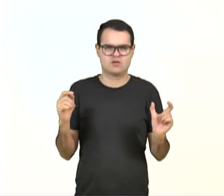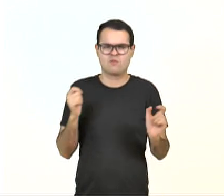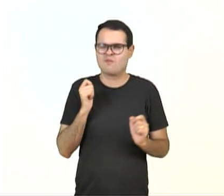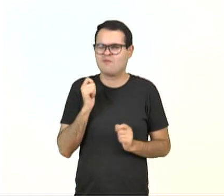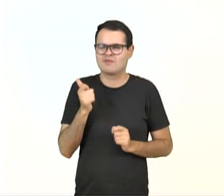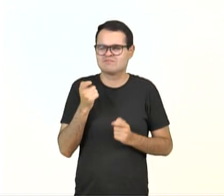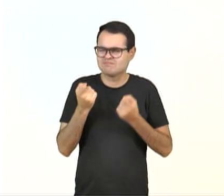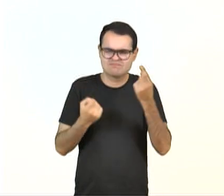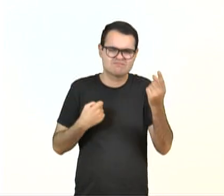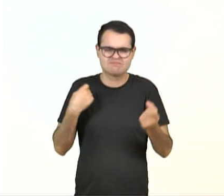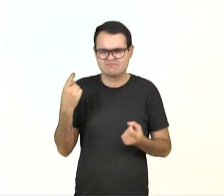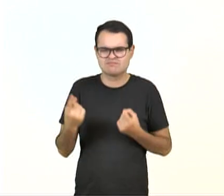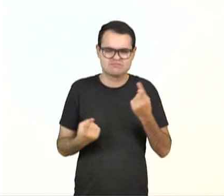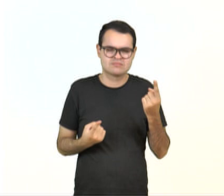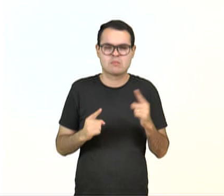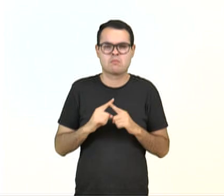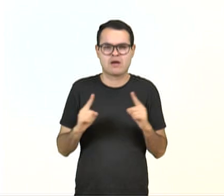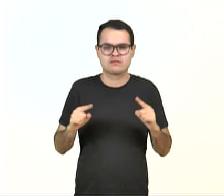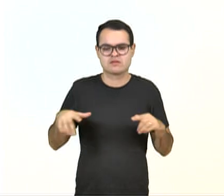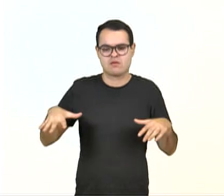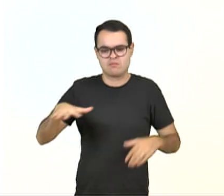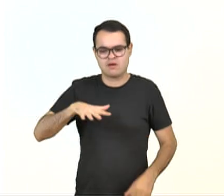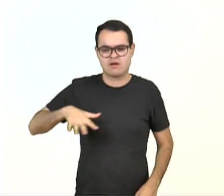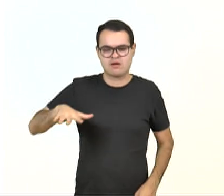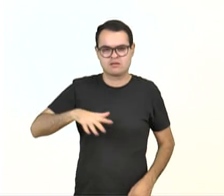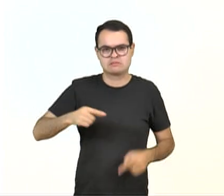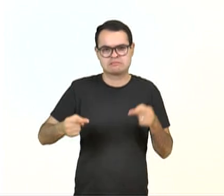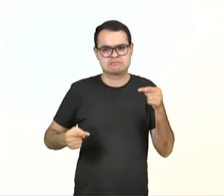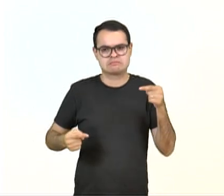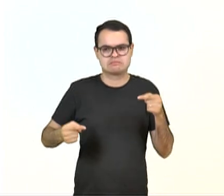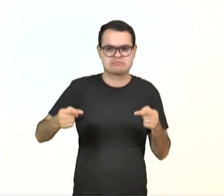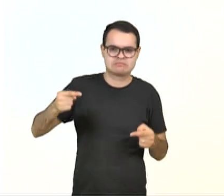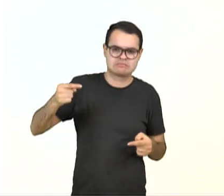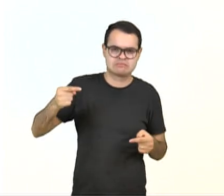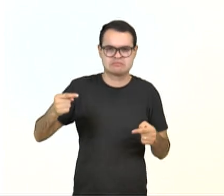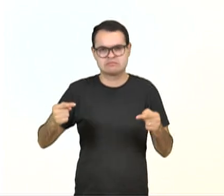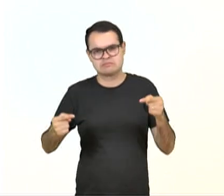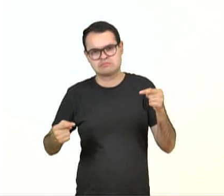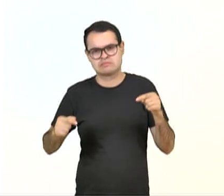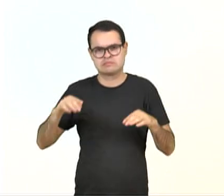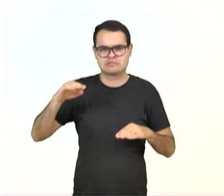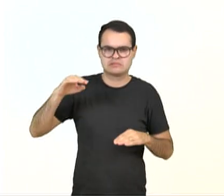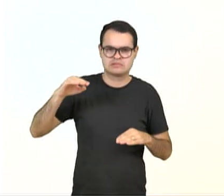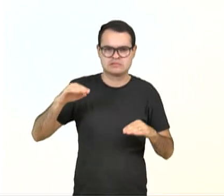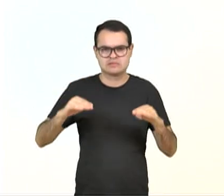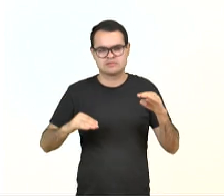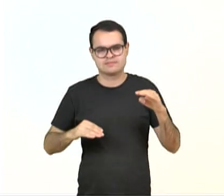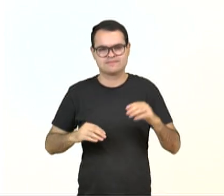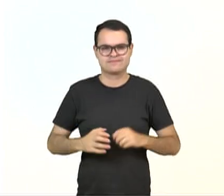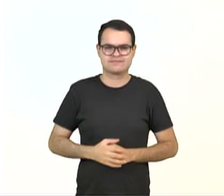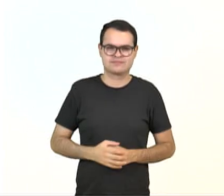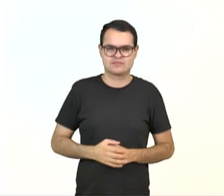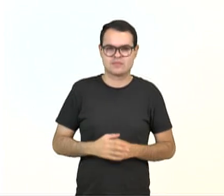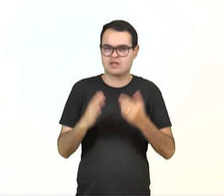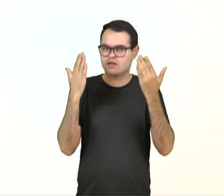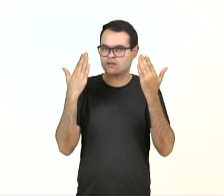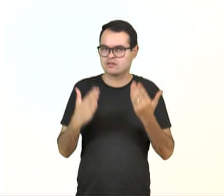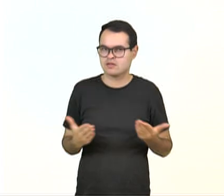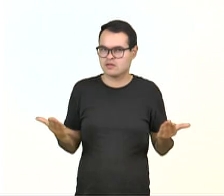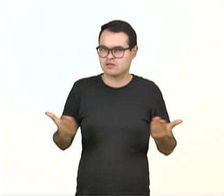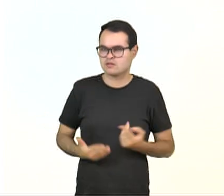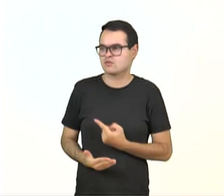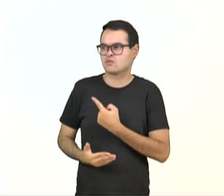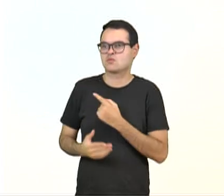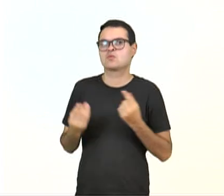falar, só que é uma área de muita instabilidade. E você vai ver aqui comigo, vai dar uma analisada,